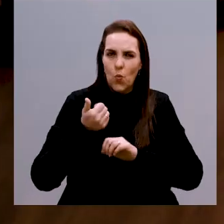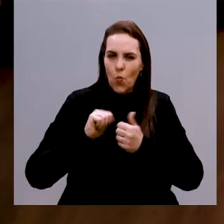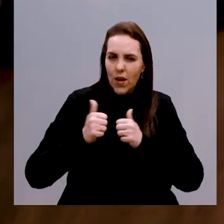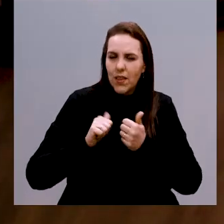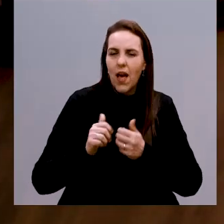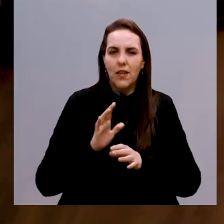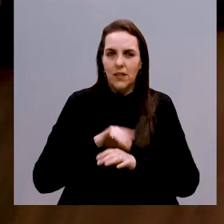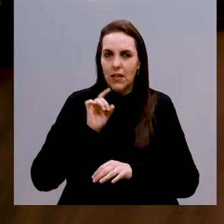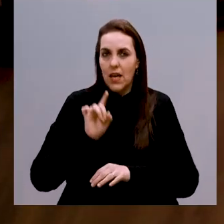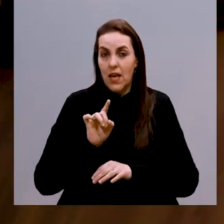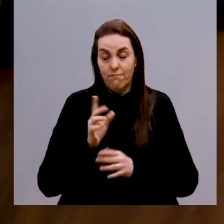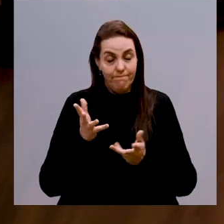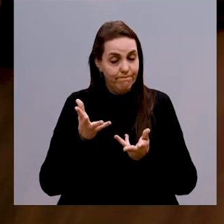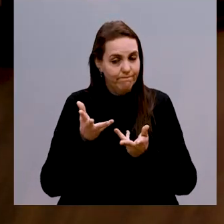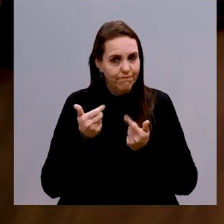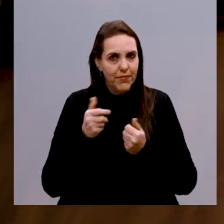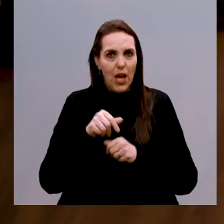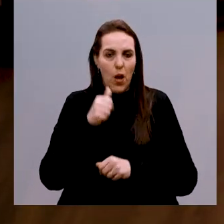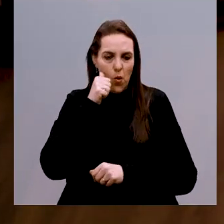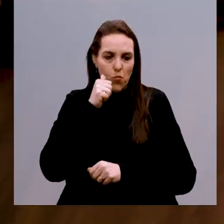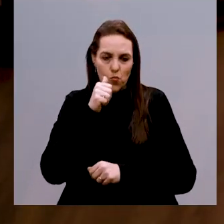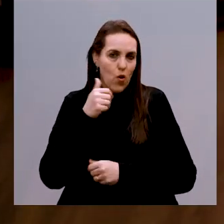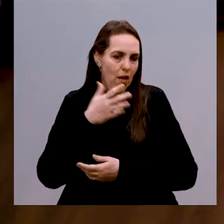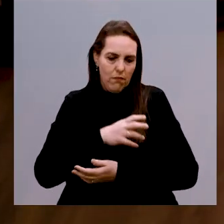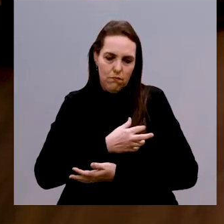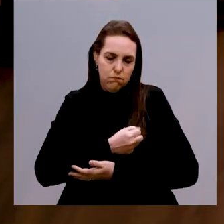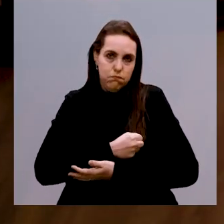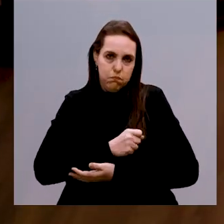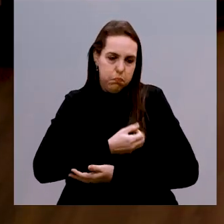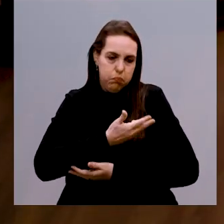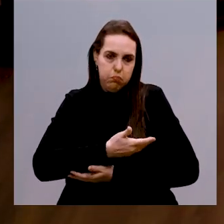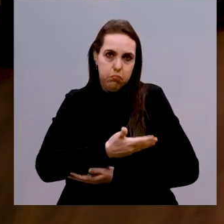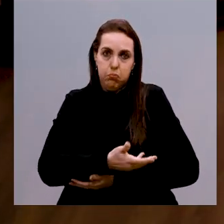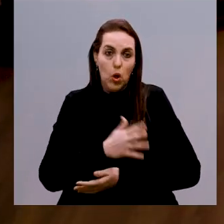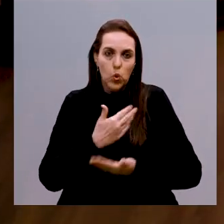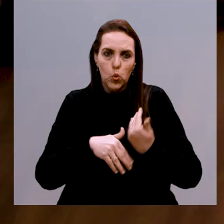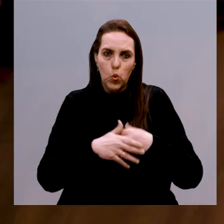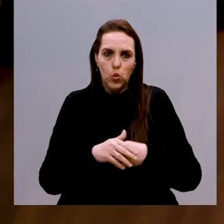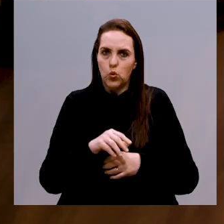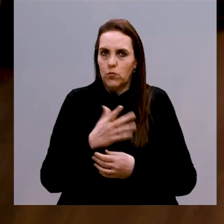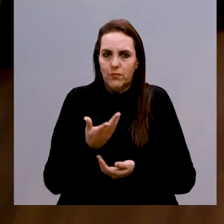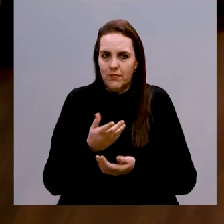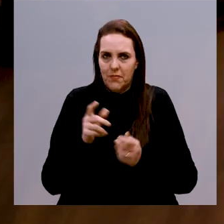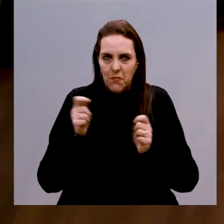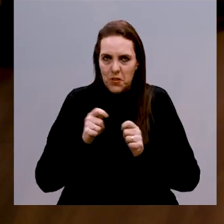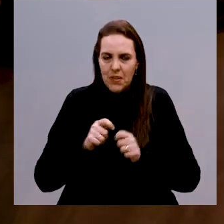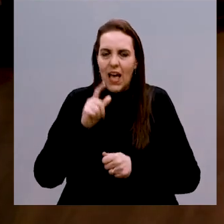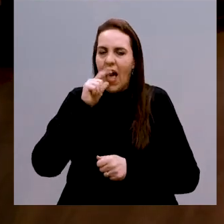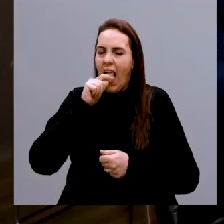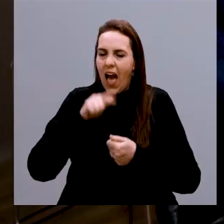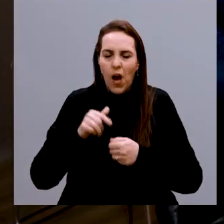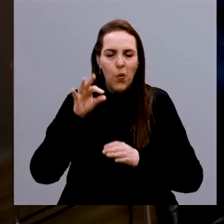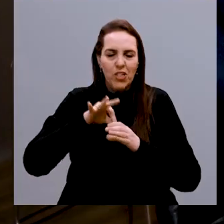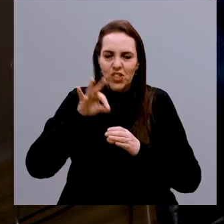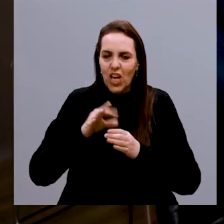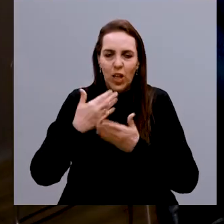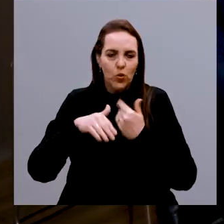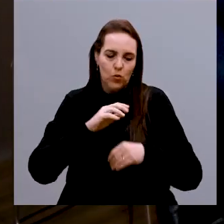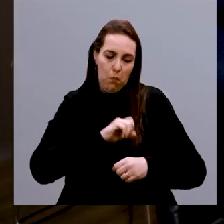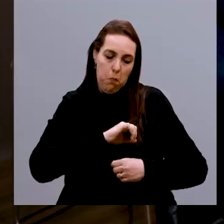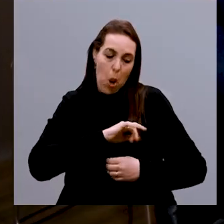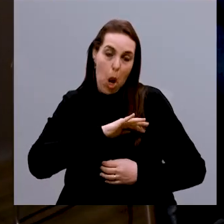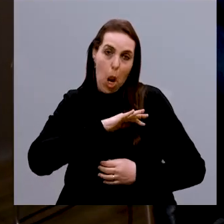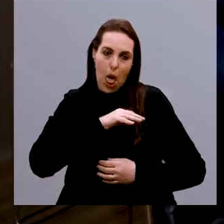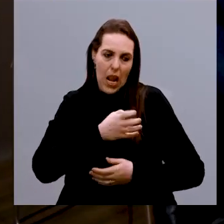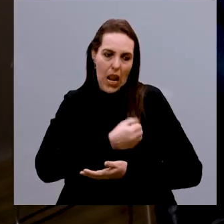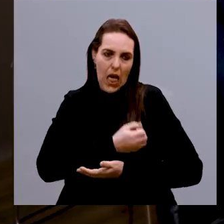maior qualidade, assim, é incrível, né? Mulher produz leite, o sangue vira leite, sei lá o que vira leite. Já sabe que a gente toma água, toma chá, tudo vira